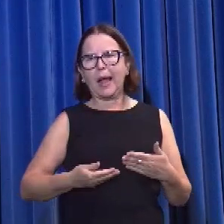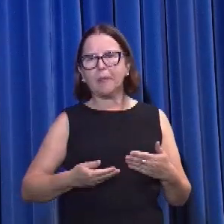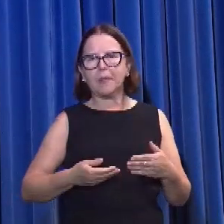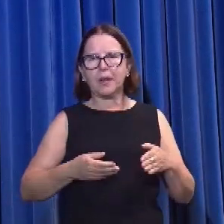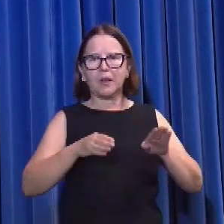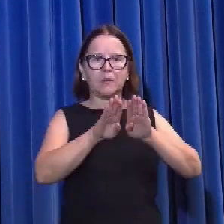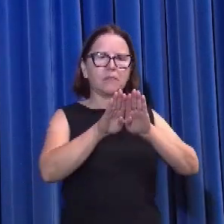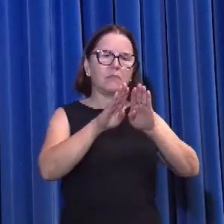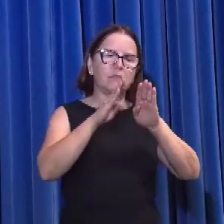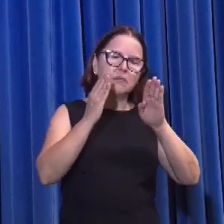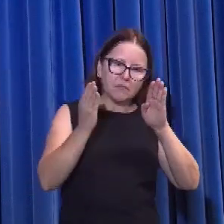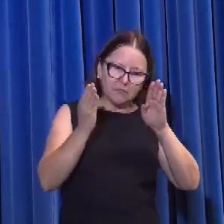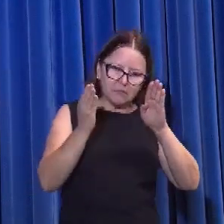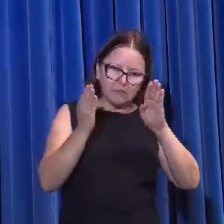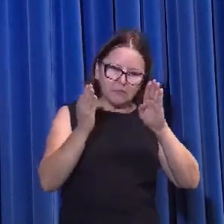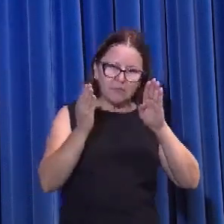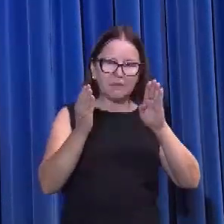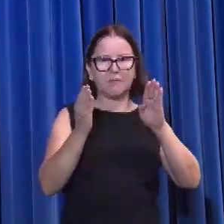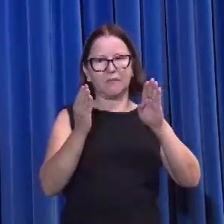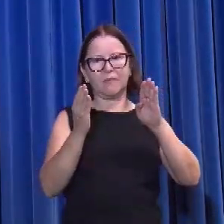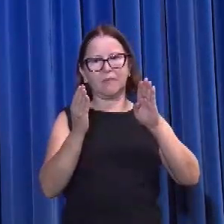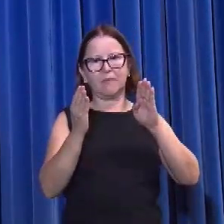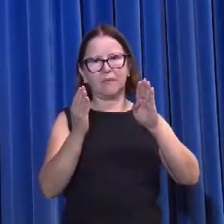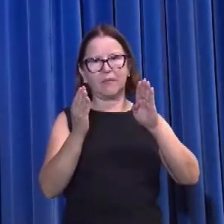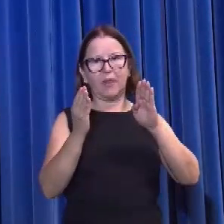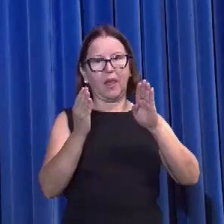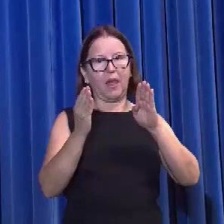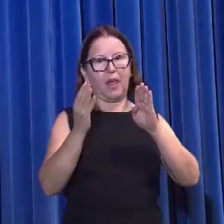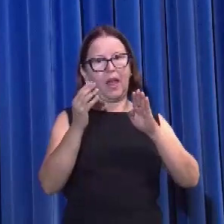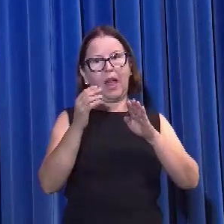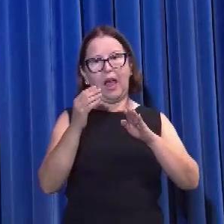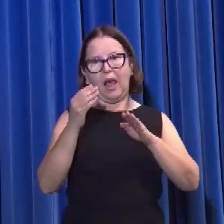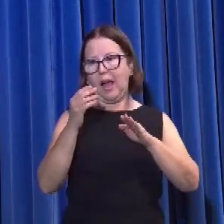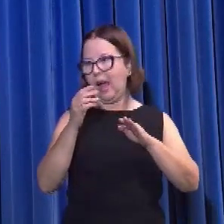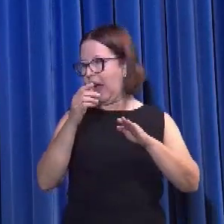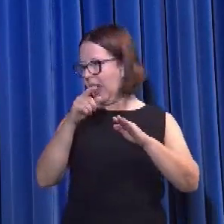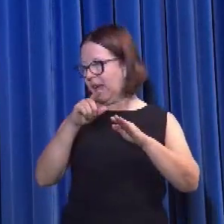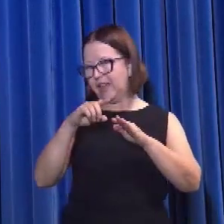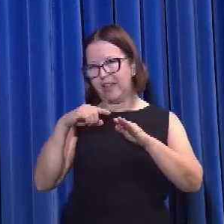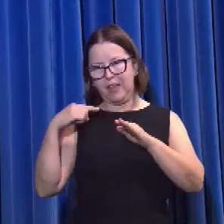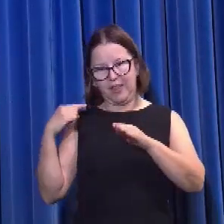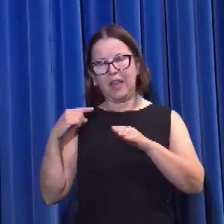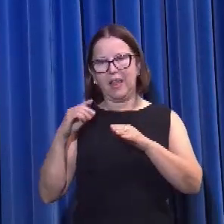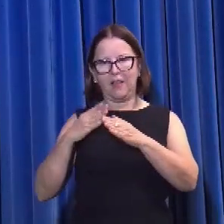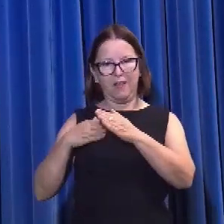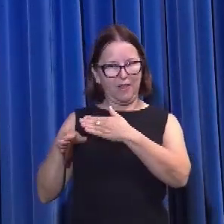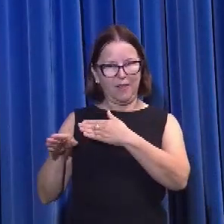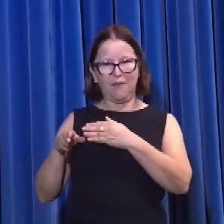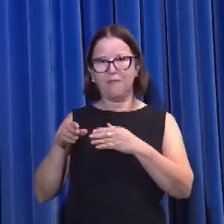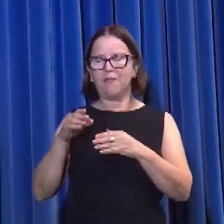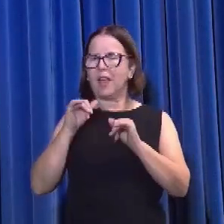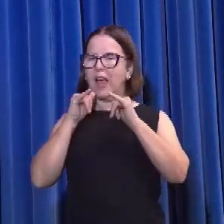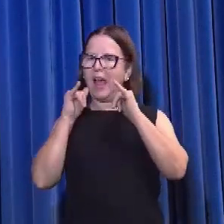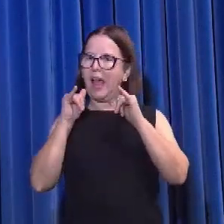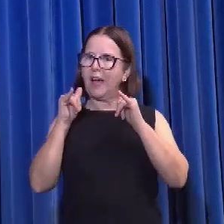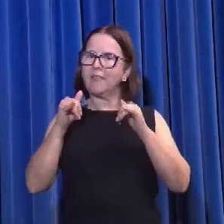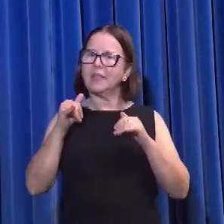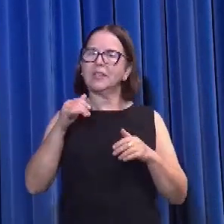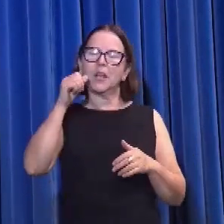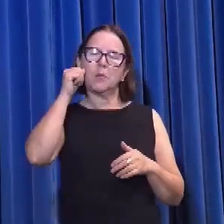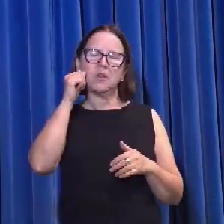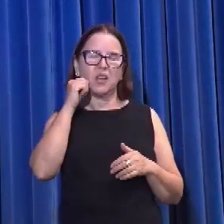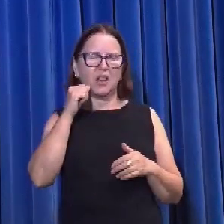e volta e disse: tem um homem lá na frente que quer falar com a senhora. Ele disse: quem é?